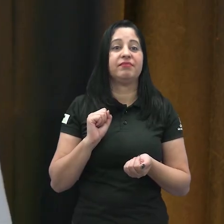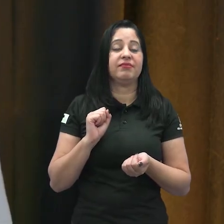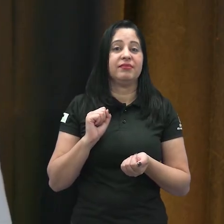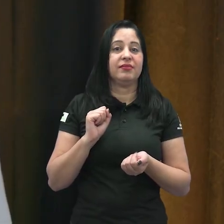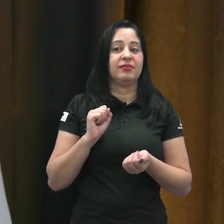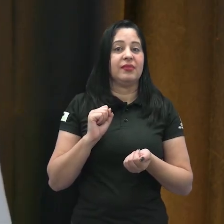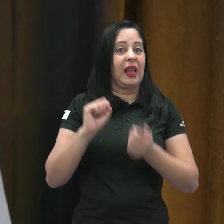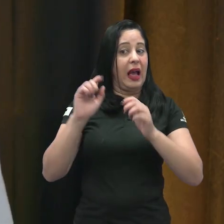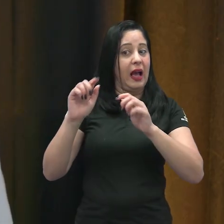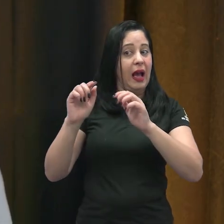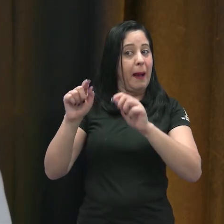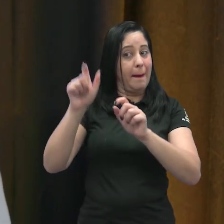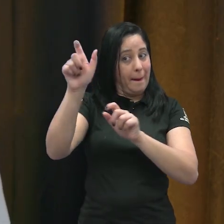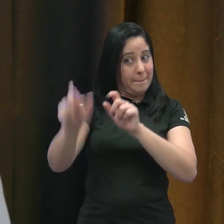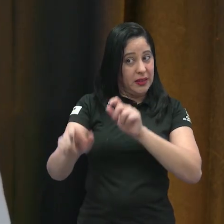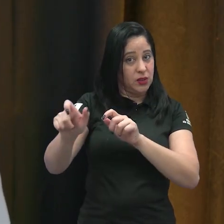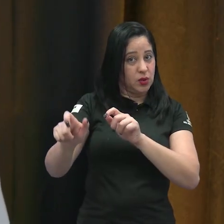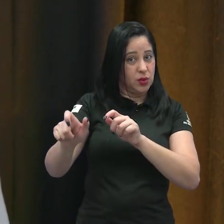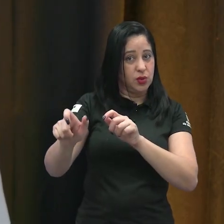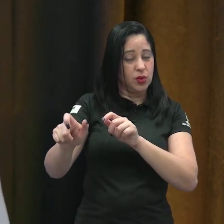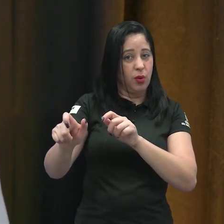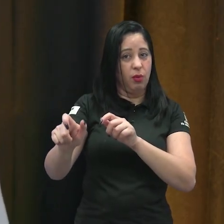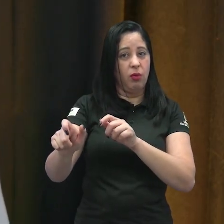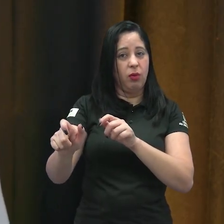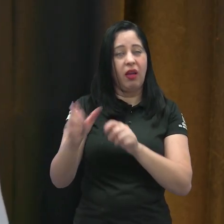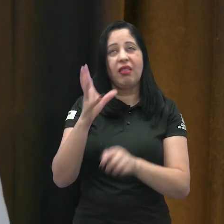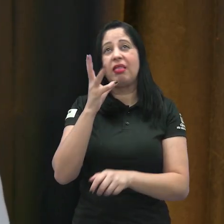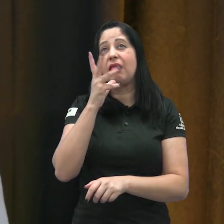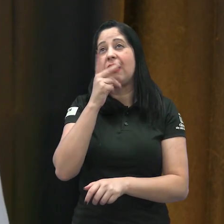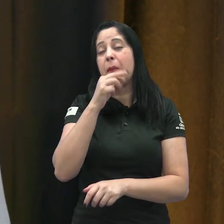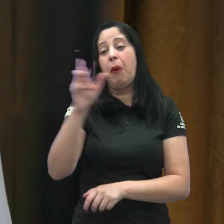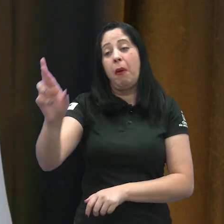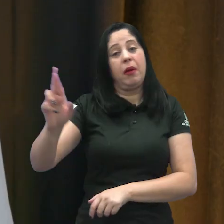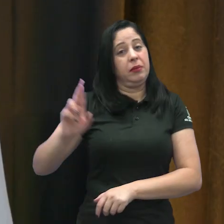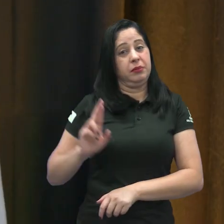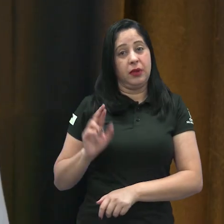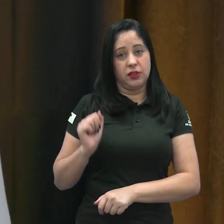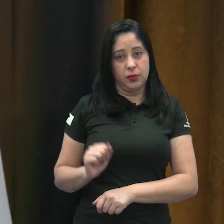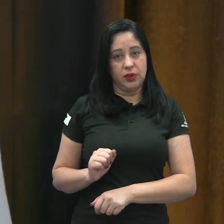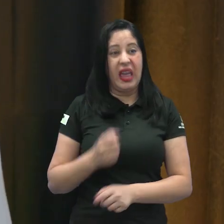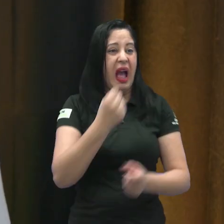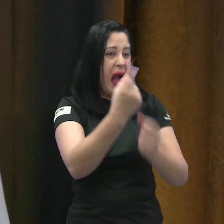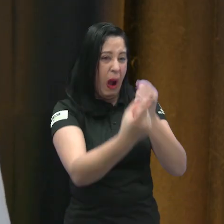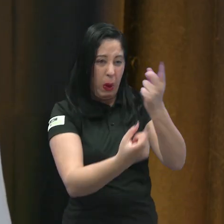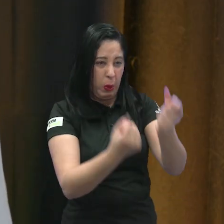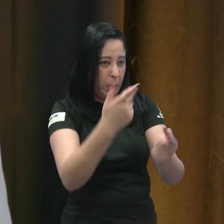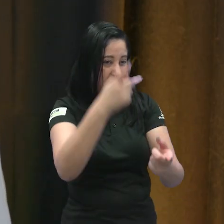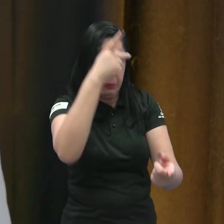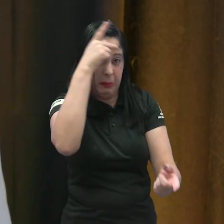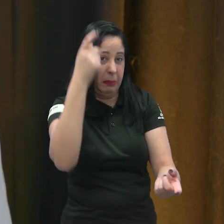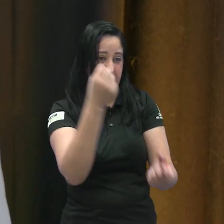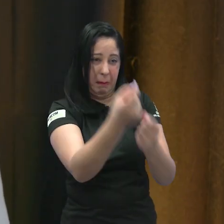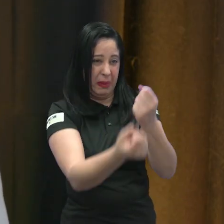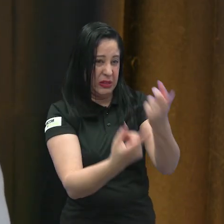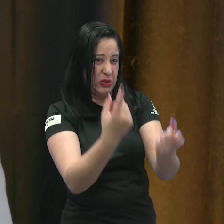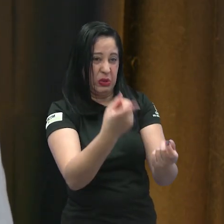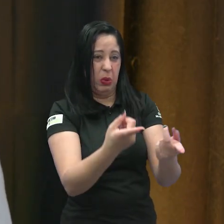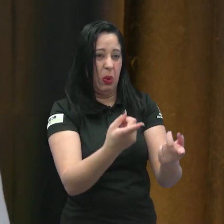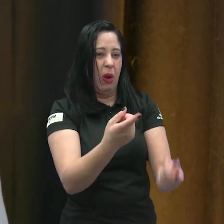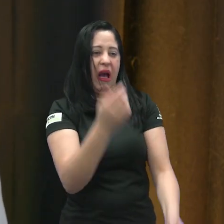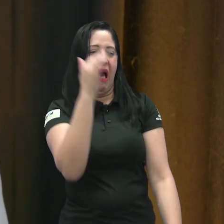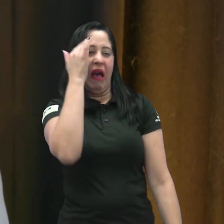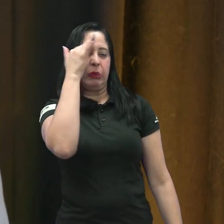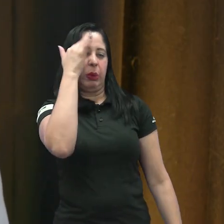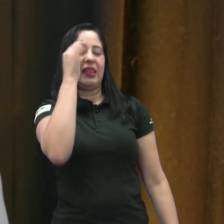pouco mais de atenção de quem está do outro lado para resolver, tá? Mas alguns até não entendem, acham que é a gente